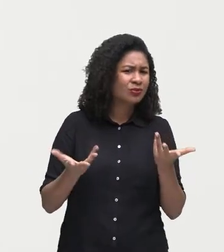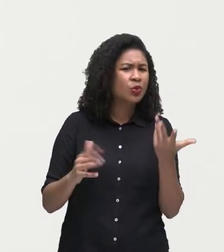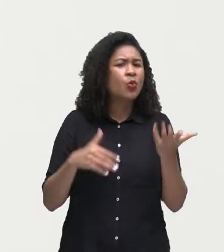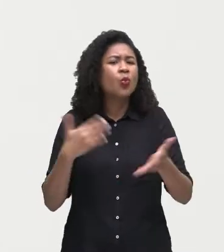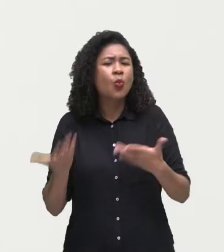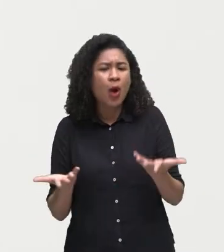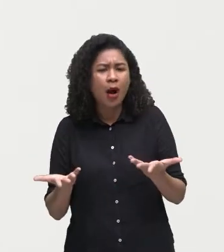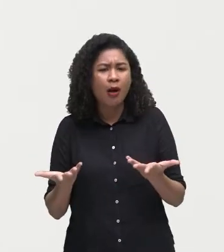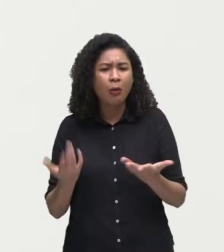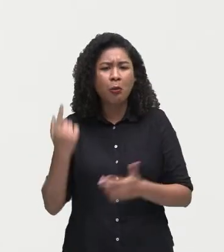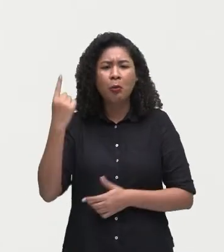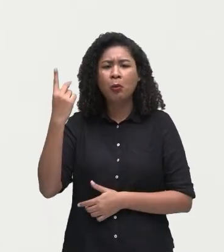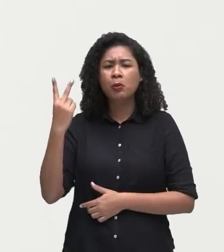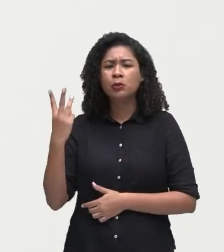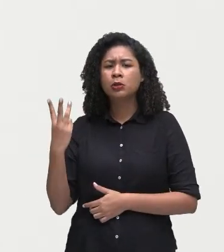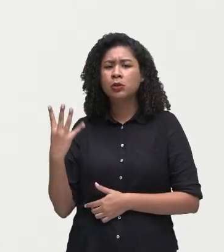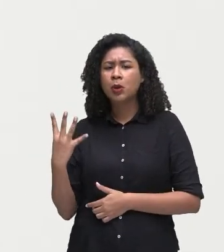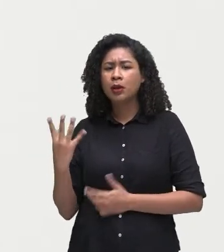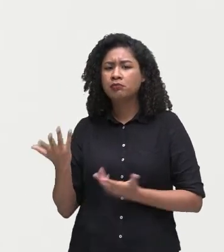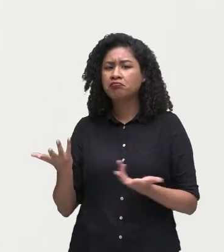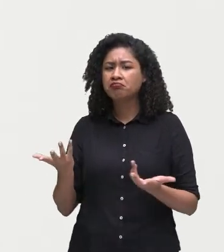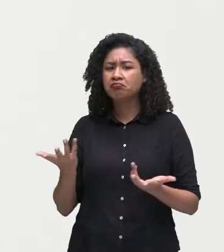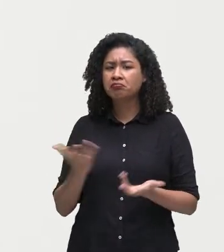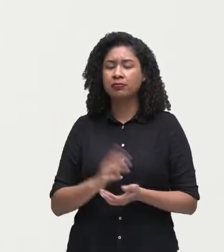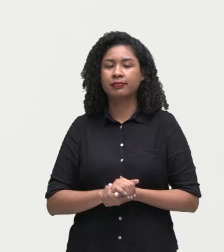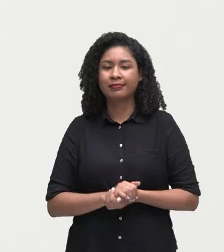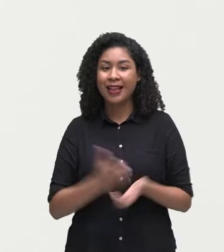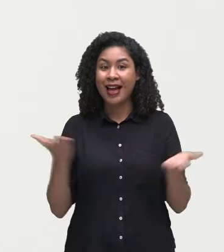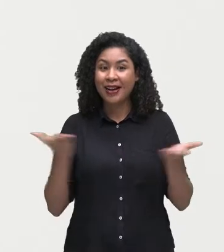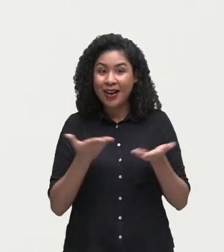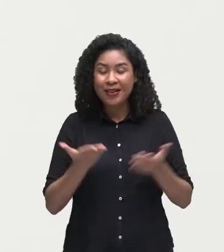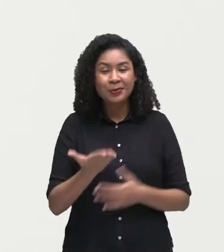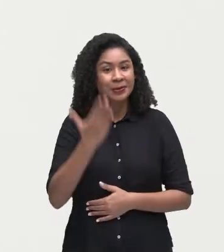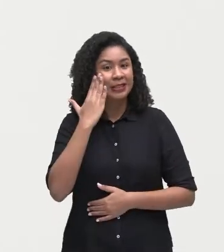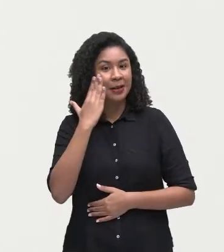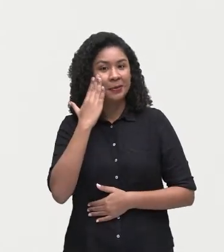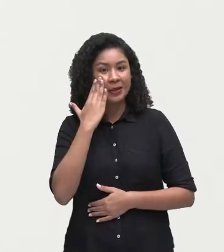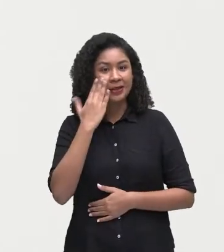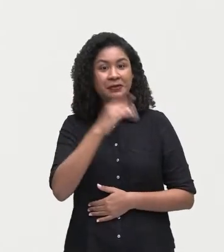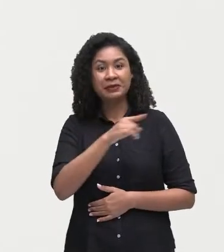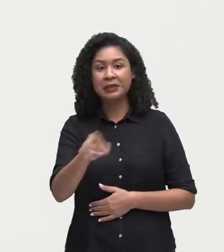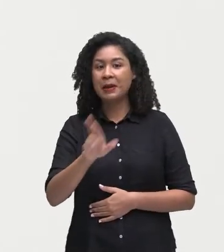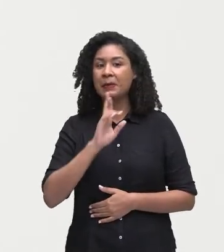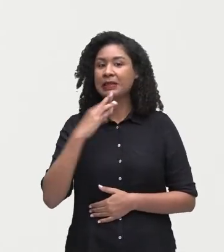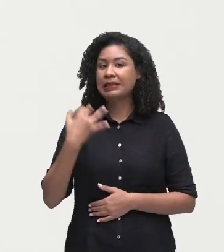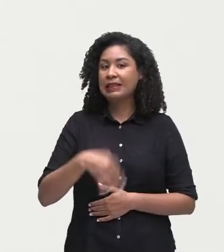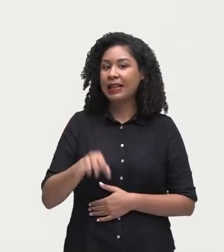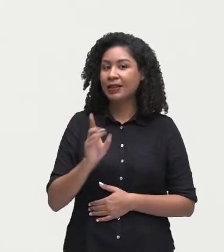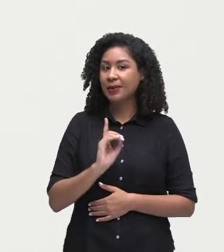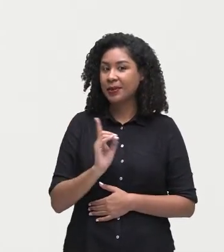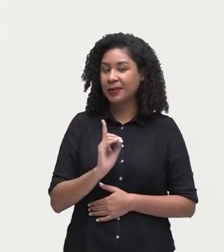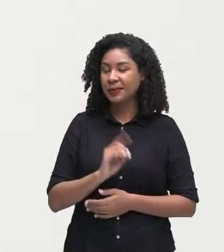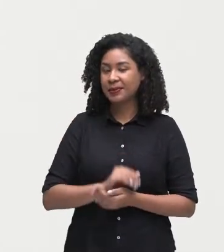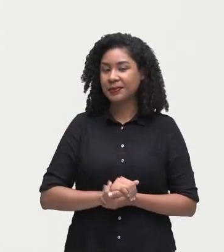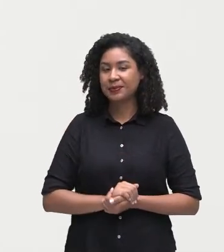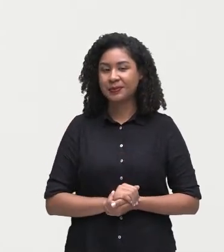relações servis? Vamos ver se vocês acertaram as alternativas aqui pra gente. Vamos ao